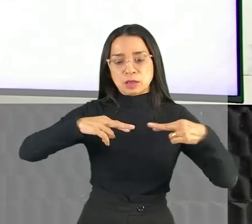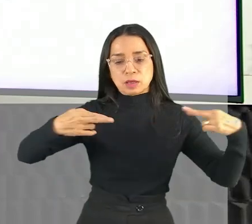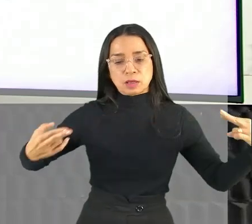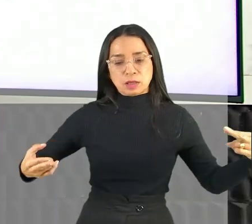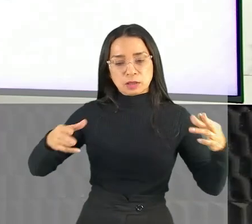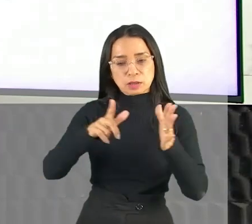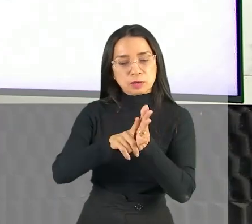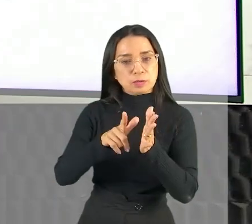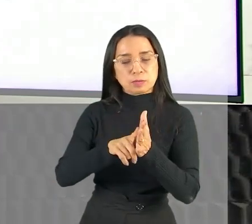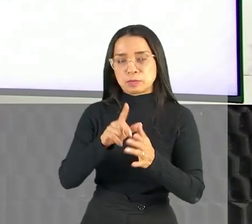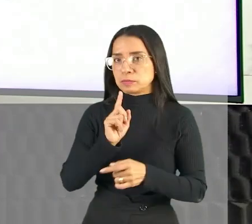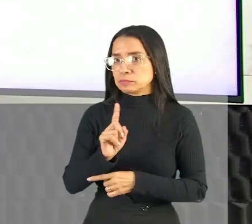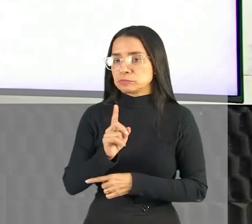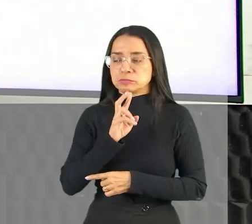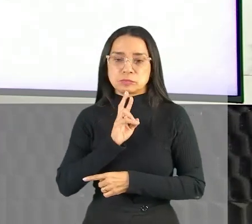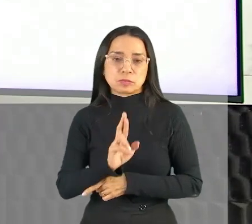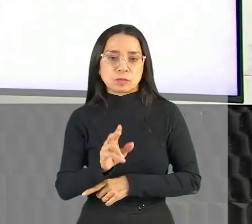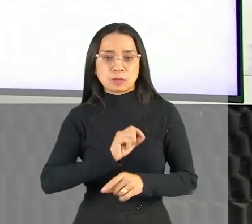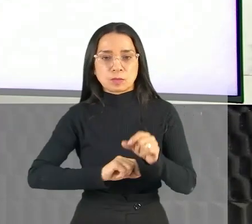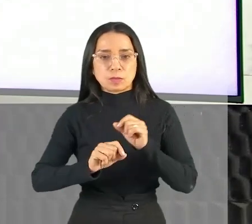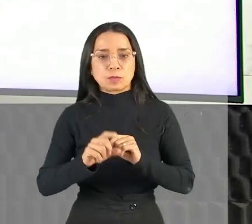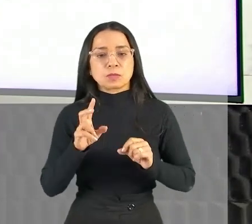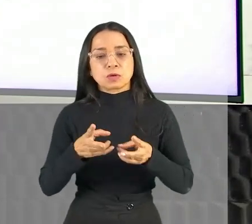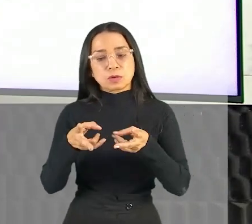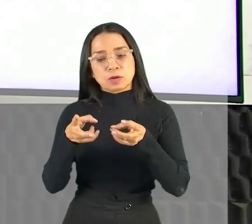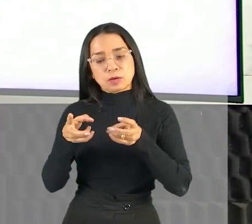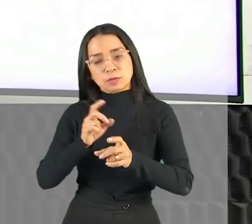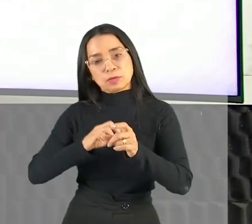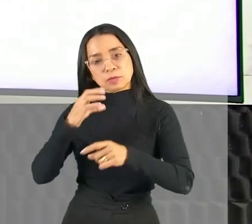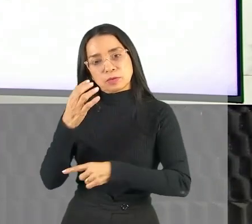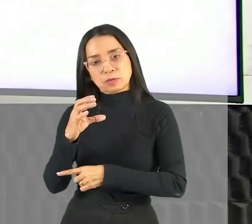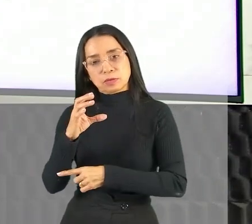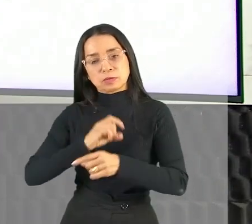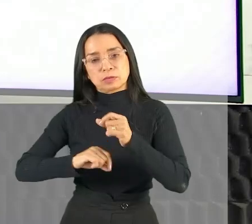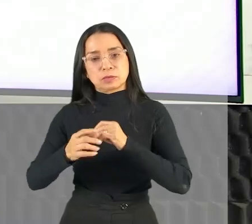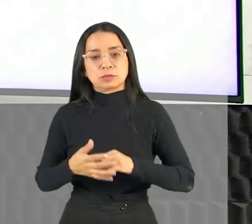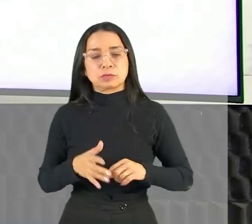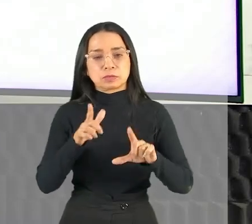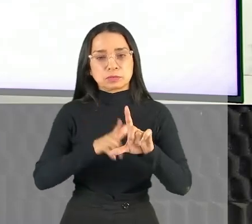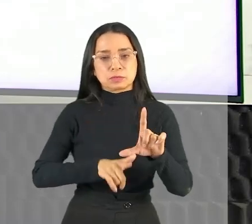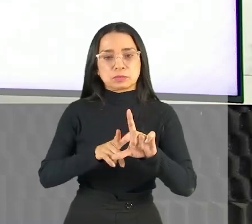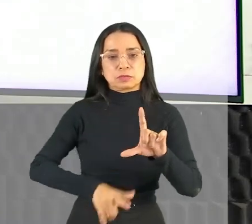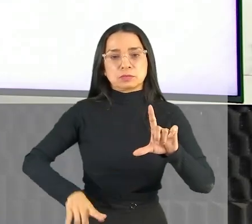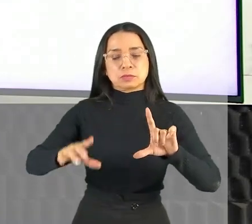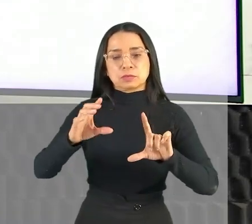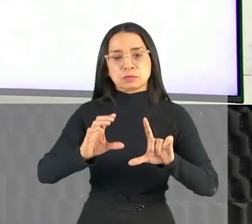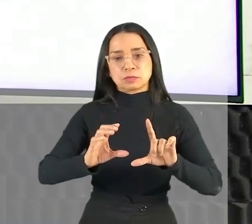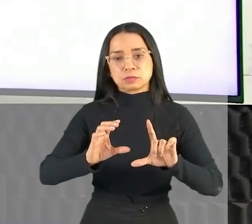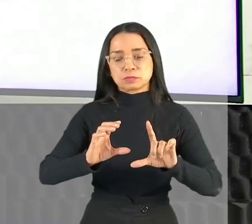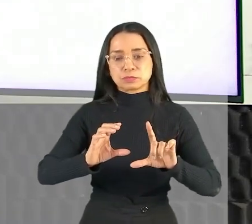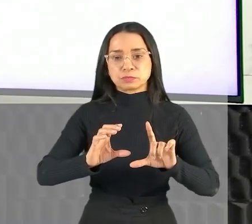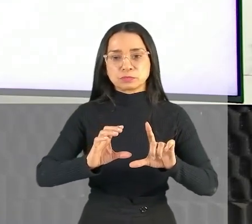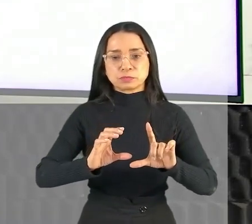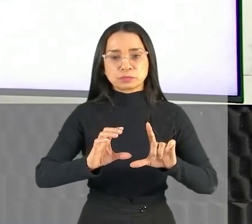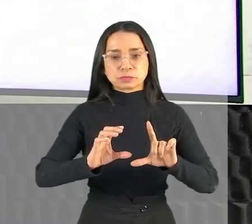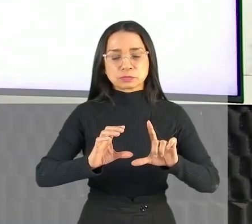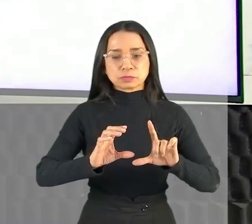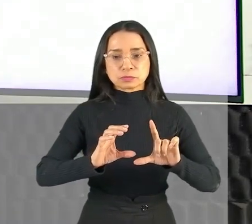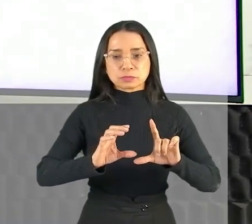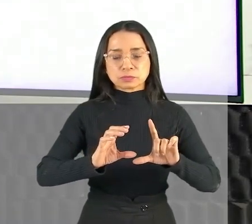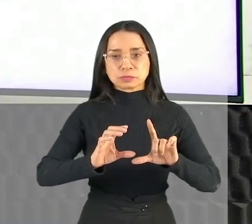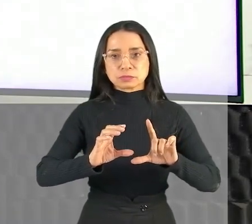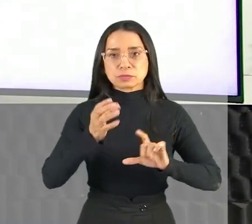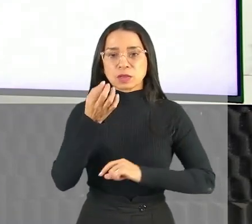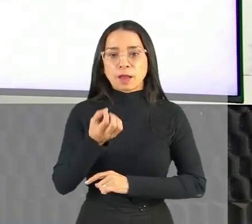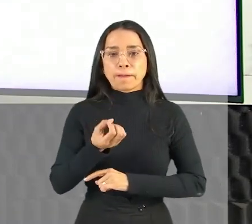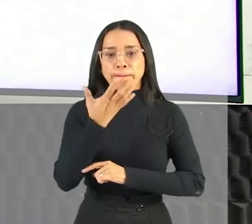não responde, né, sobre o sequestro de carbono. Mantendo intactas florestas nativas,